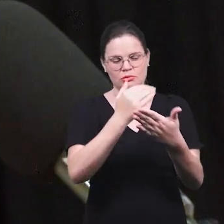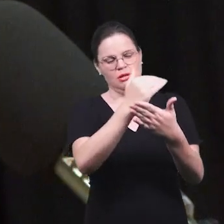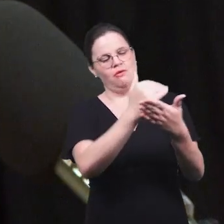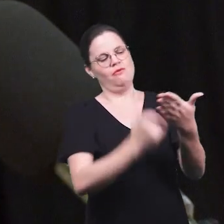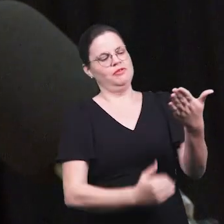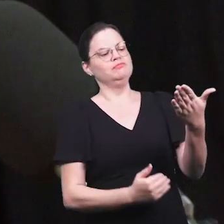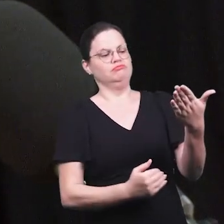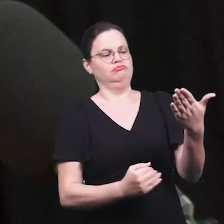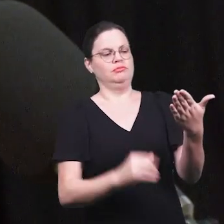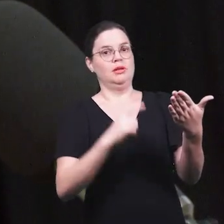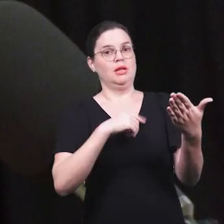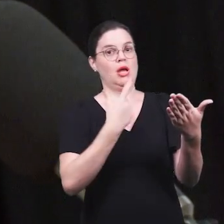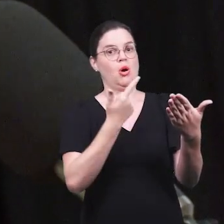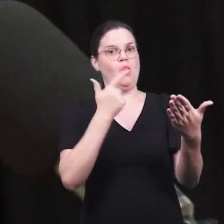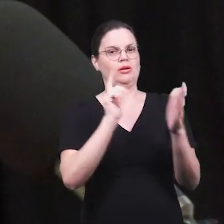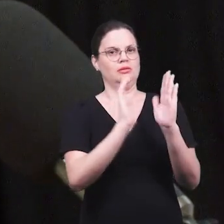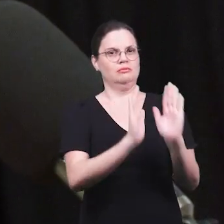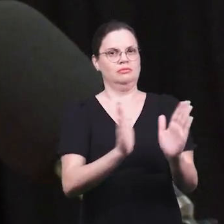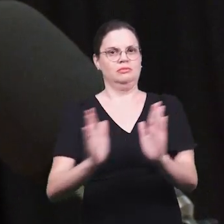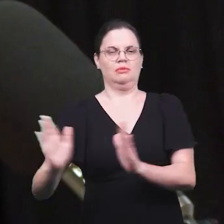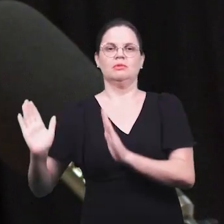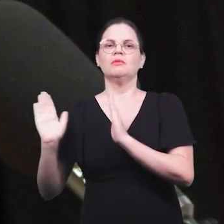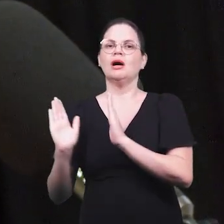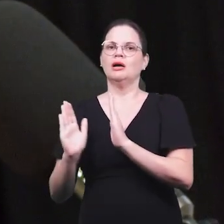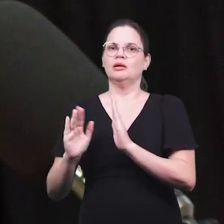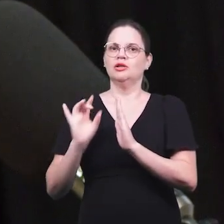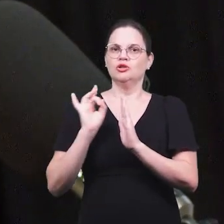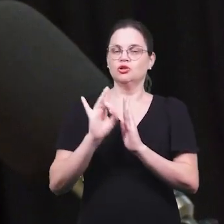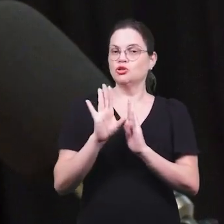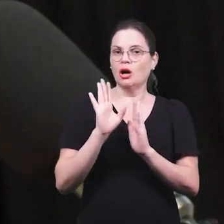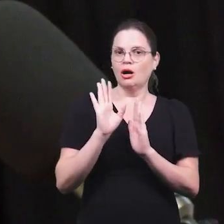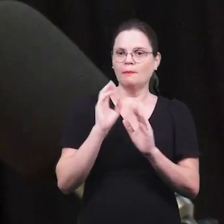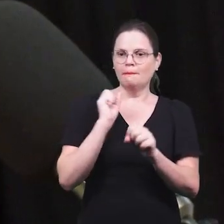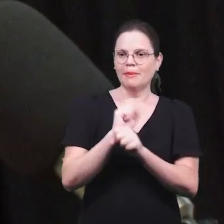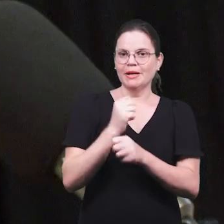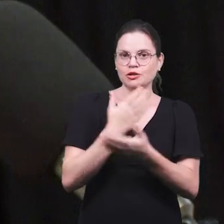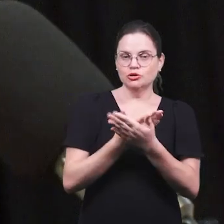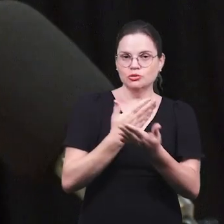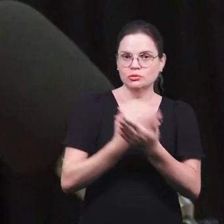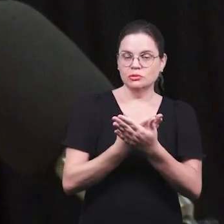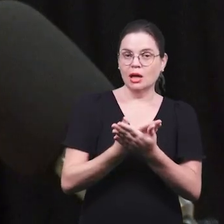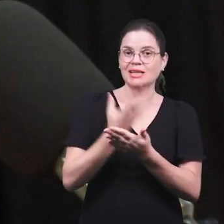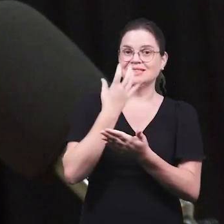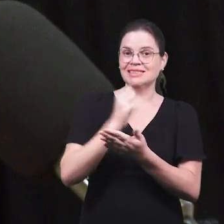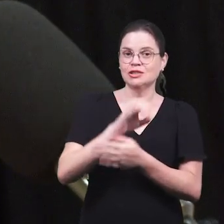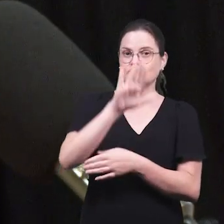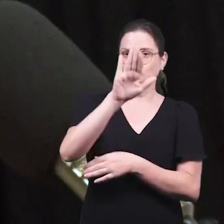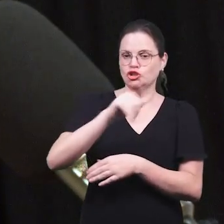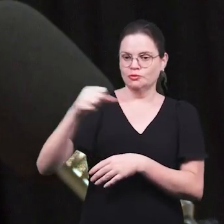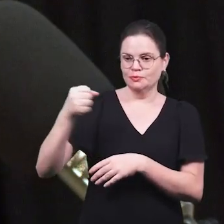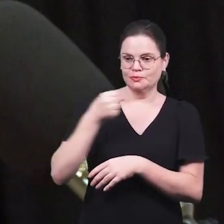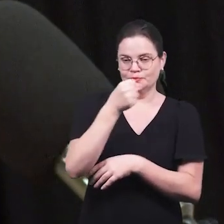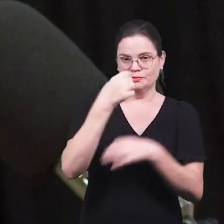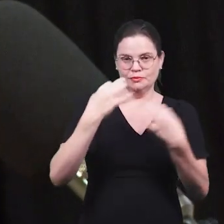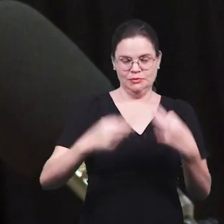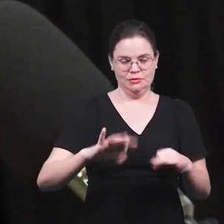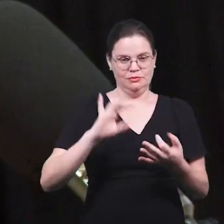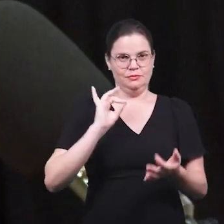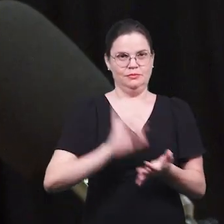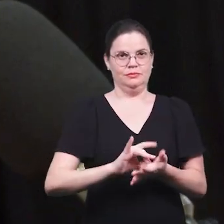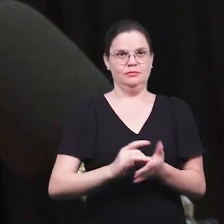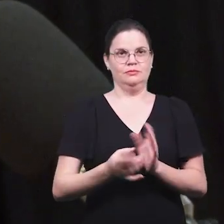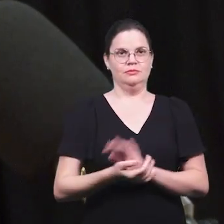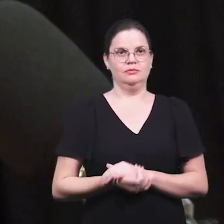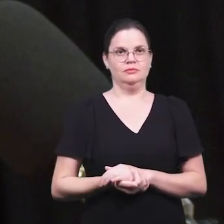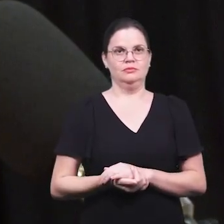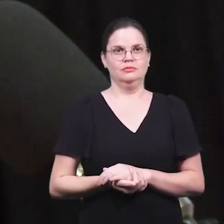prova escrita, né? Você fez a prova escrita, sua classificação saiu lá, mas ainda existem outras etapas, então você